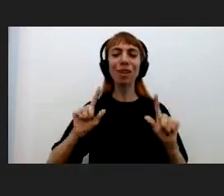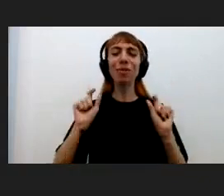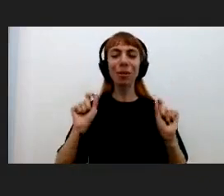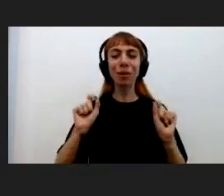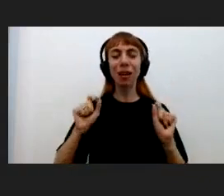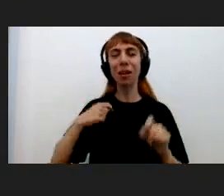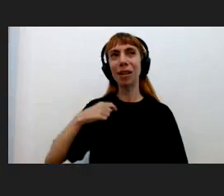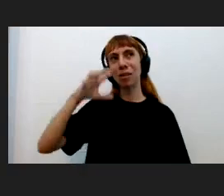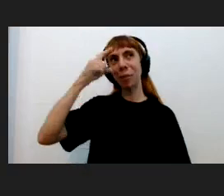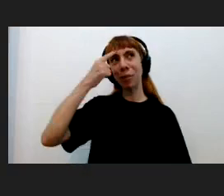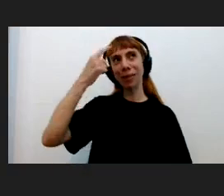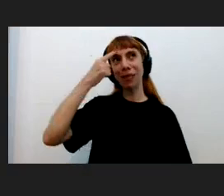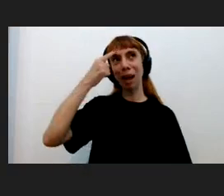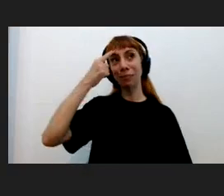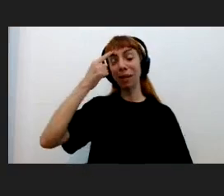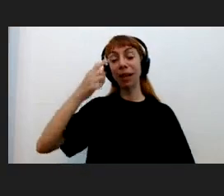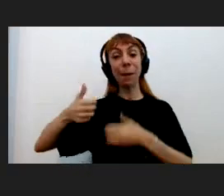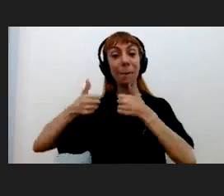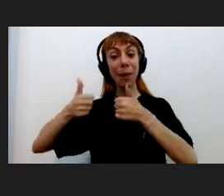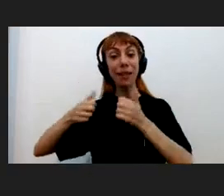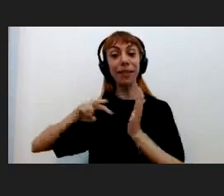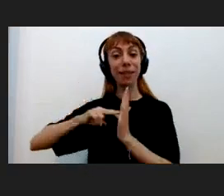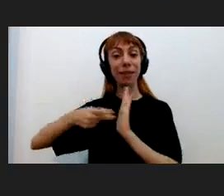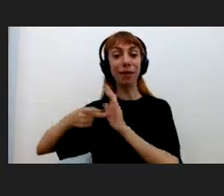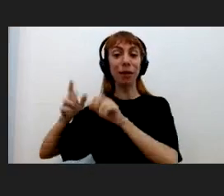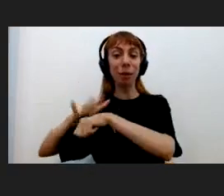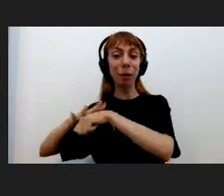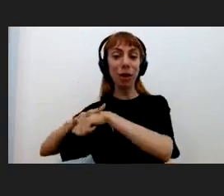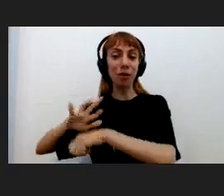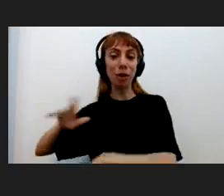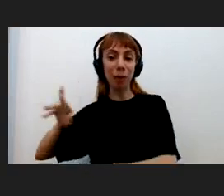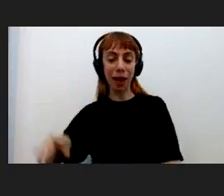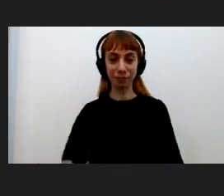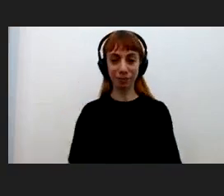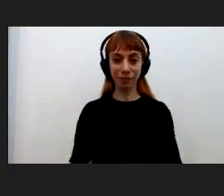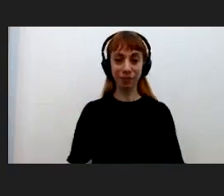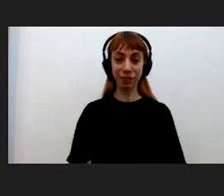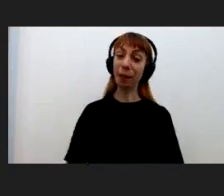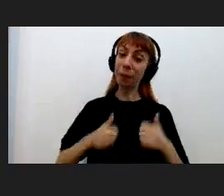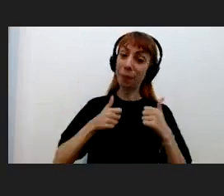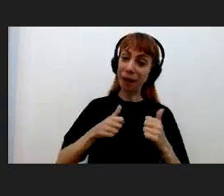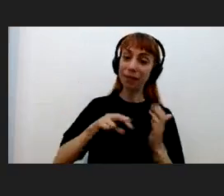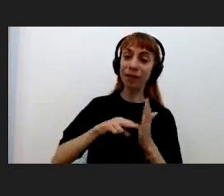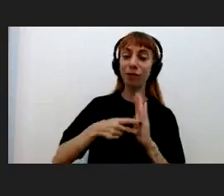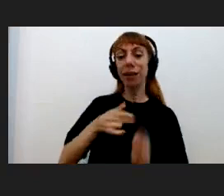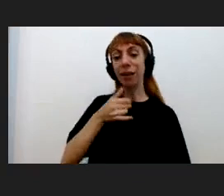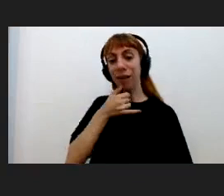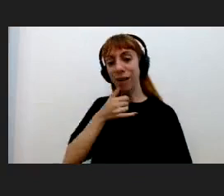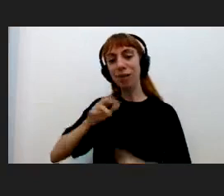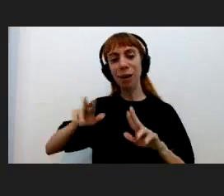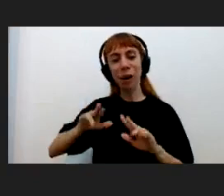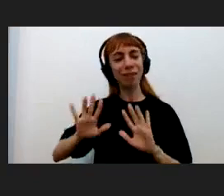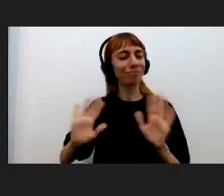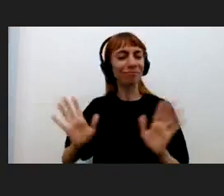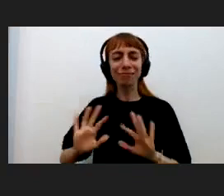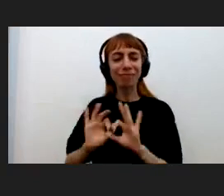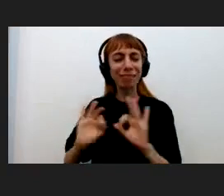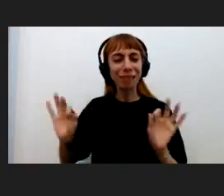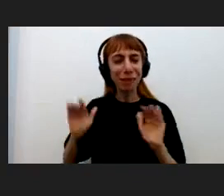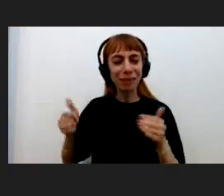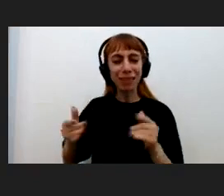bem é não estar triste, etc. Eu fiz, alguns anos atrás, um registro, aqui no centro de